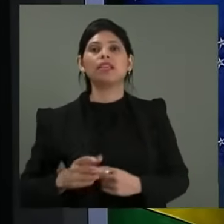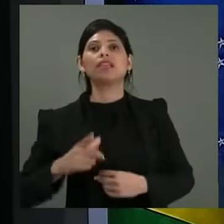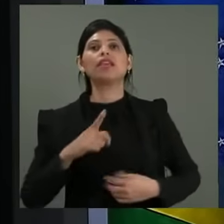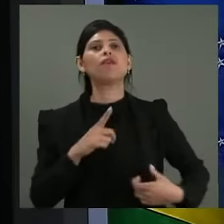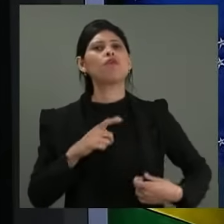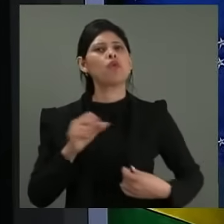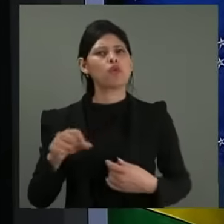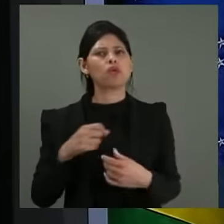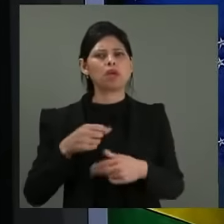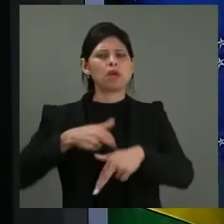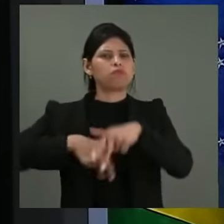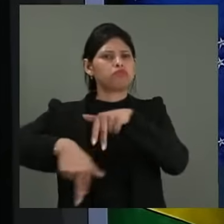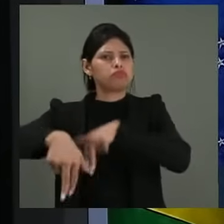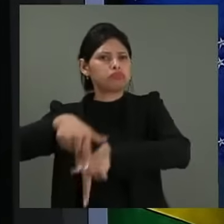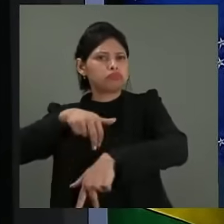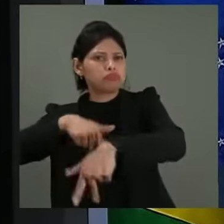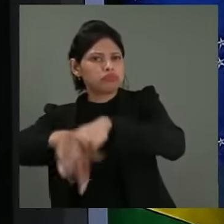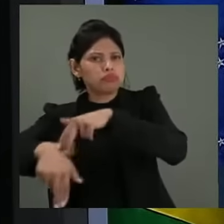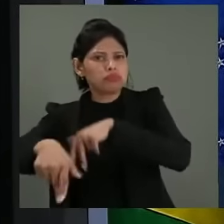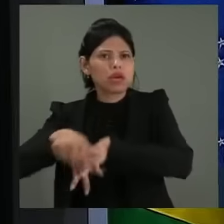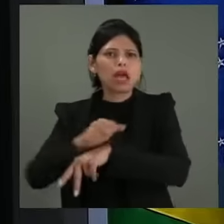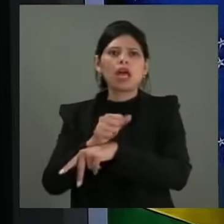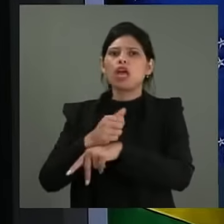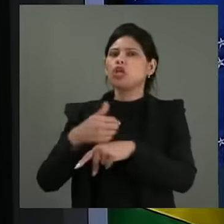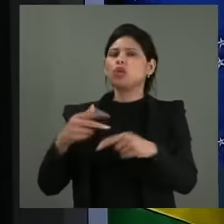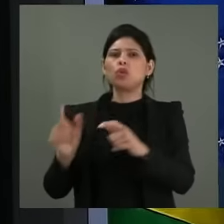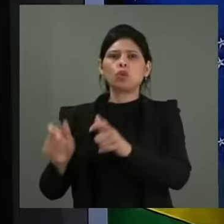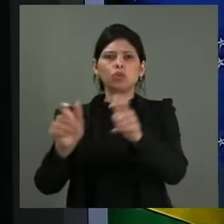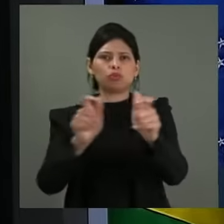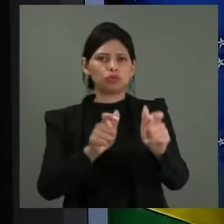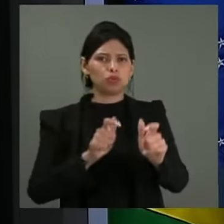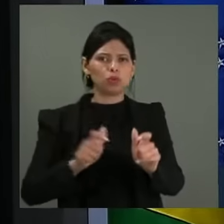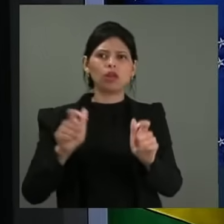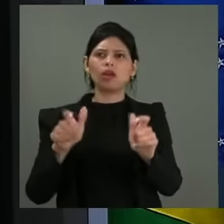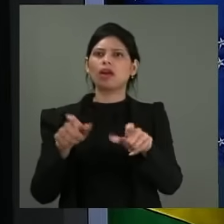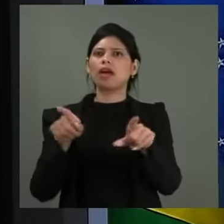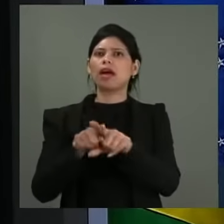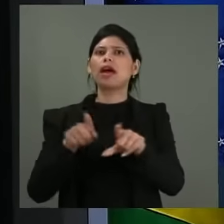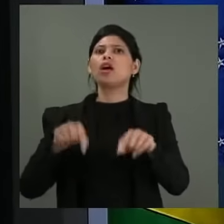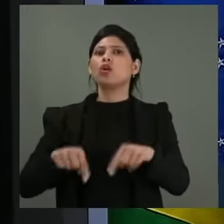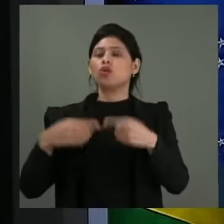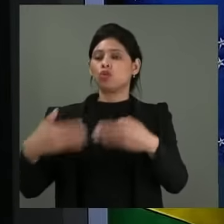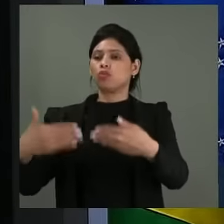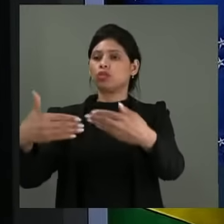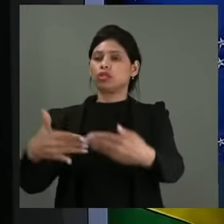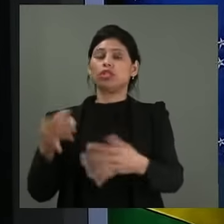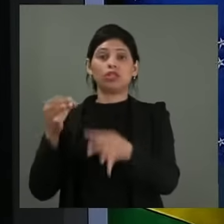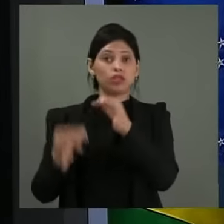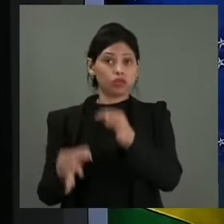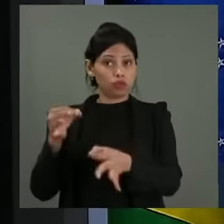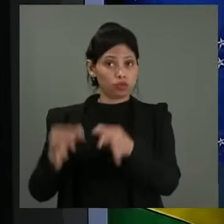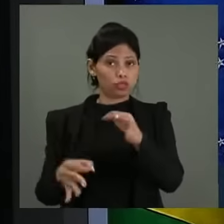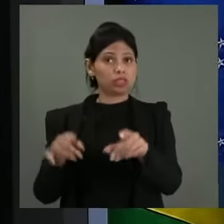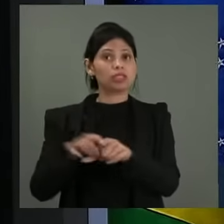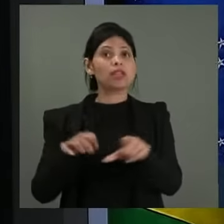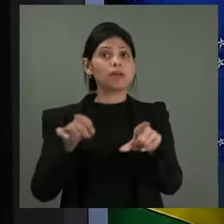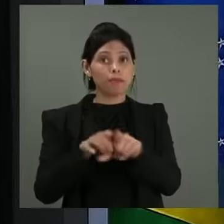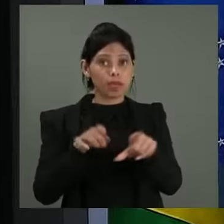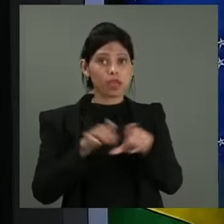transitando serelepe com desenvoltura, tanto no Ministério da Justiça, quanto no